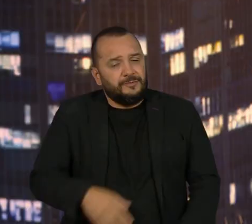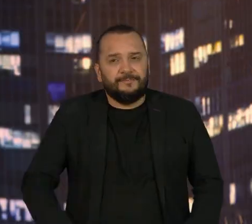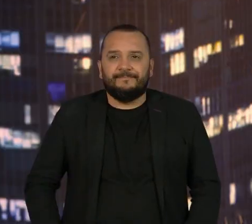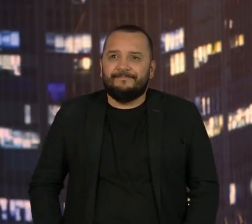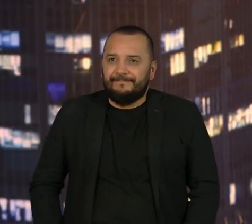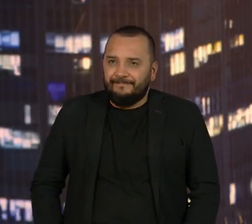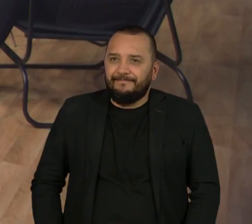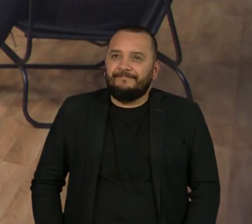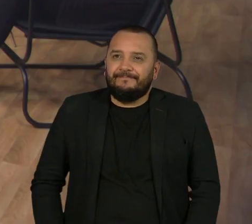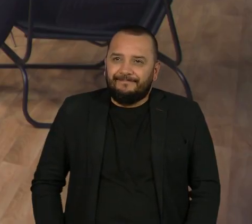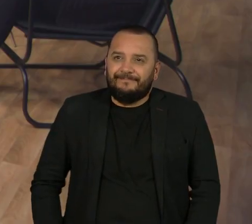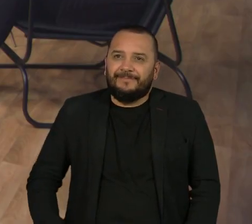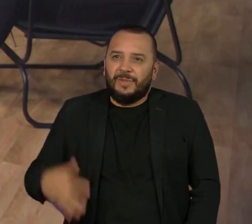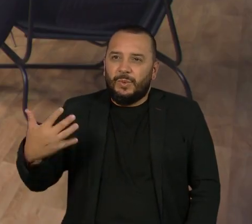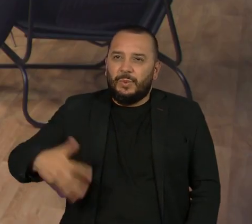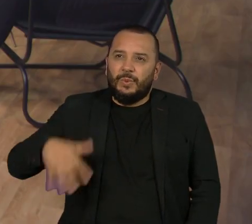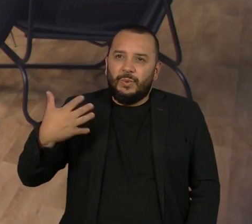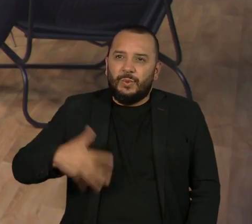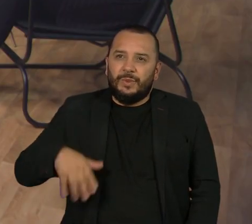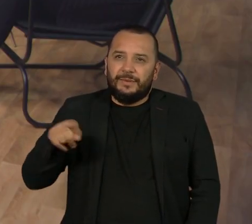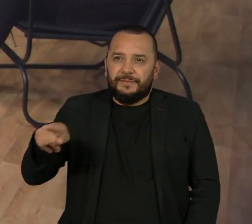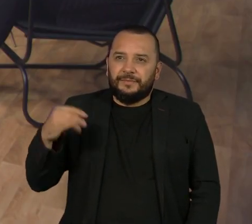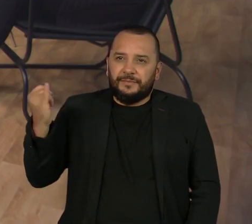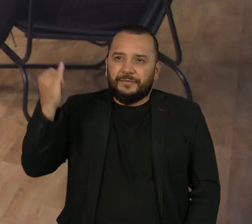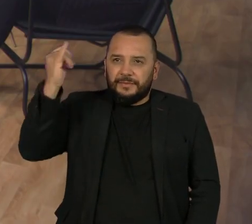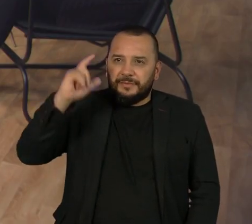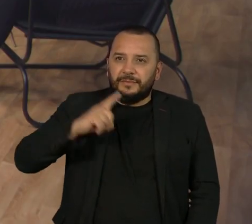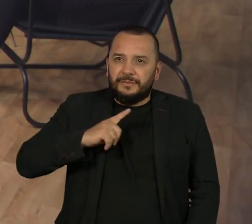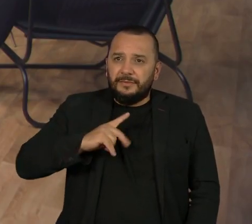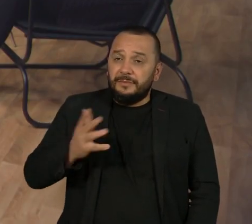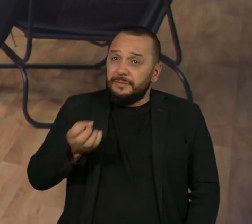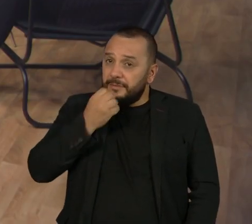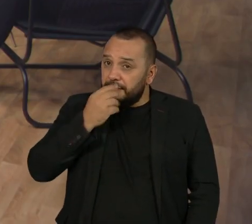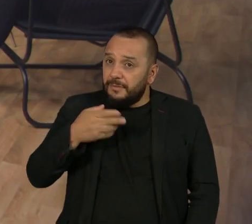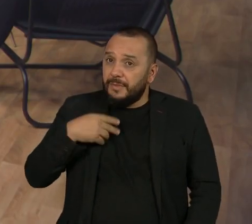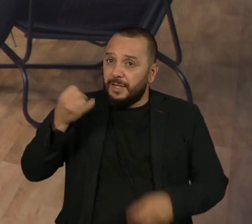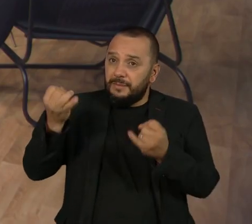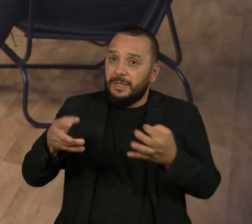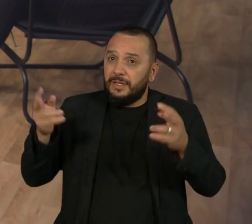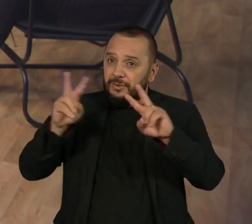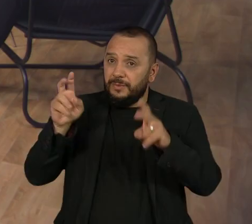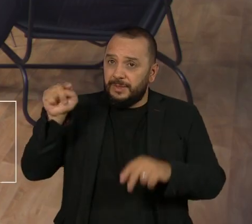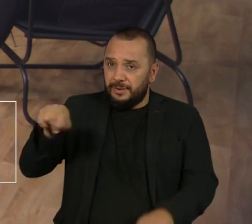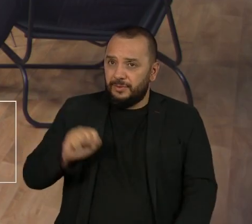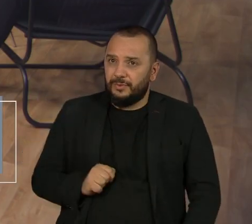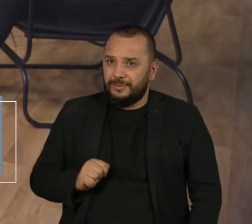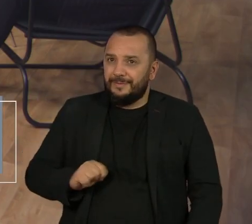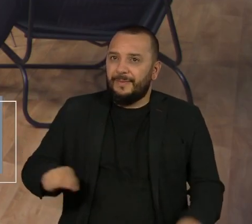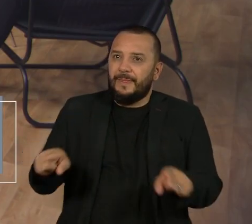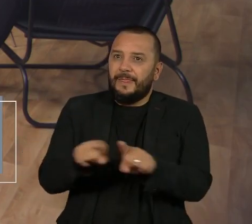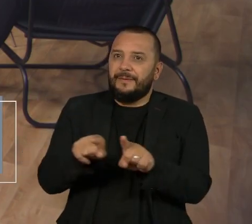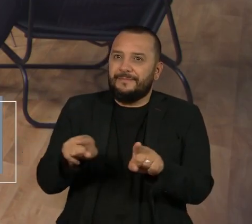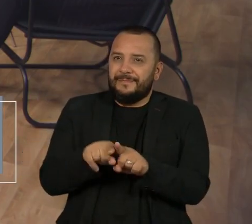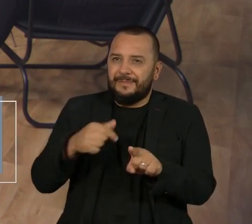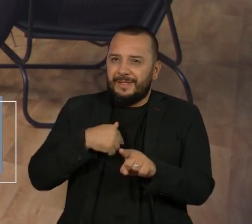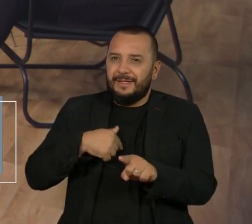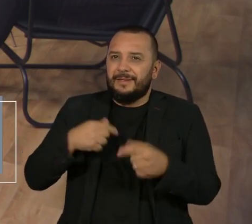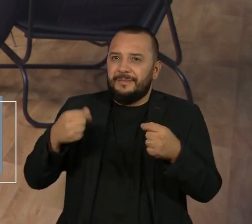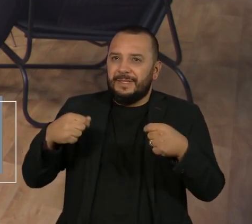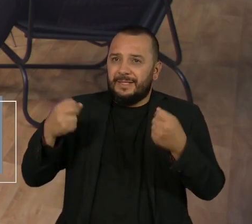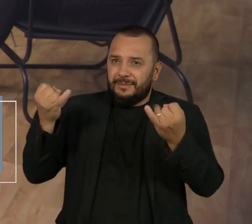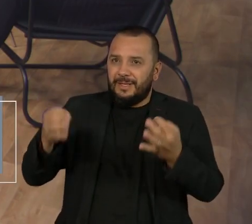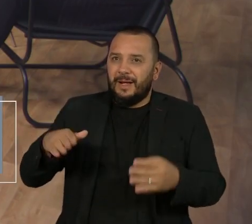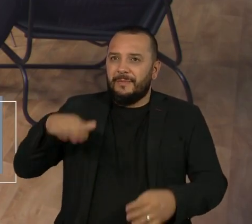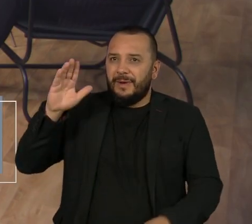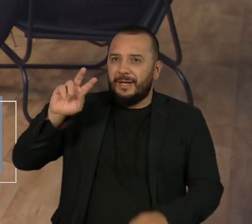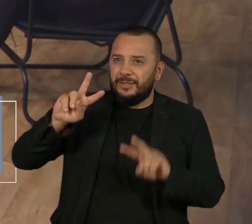esse pleito é profundamente importante e que bom que a gente está falando sobre isso e a gente tem que falar cada vez mais sobre isso.